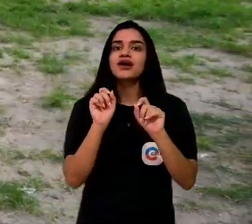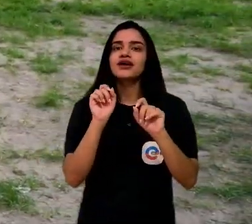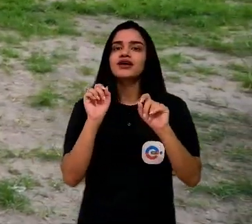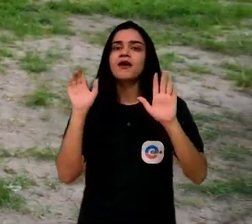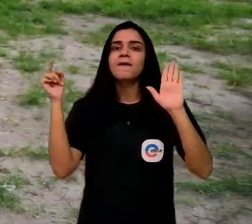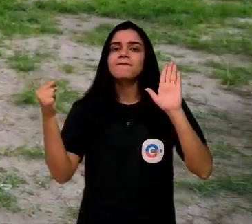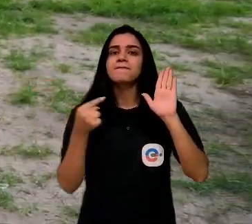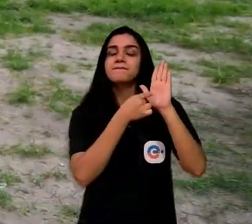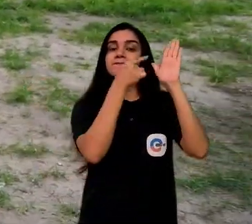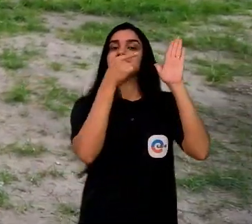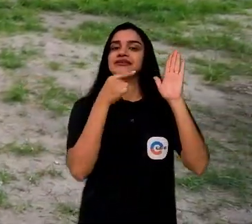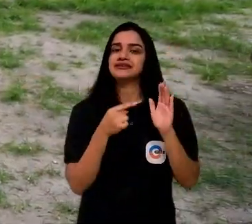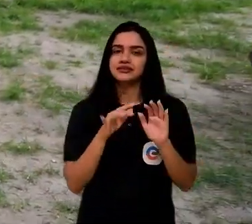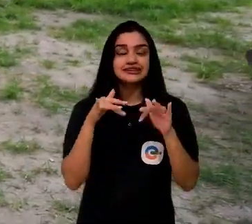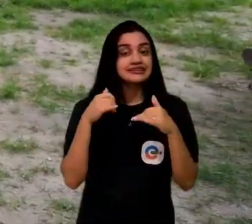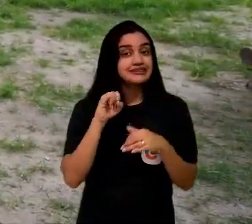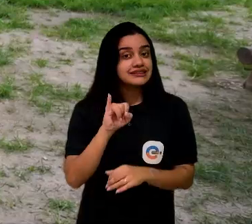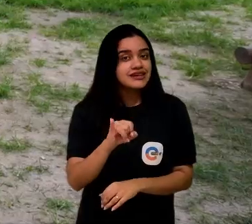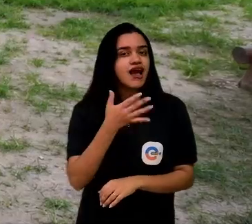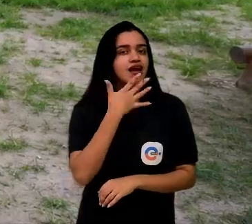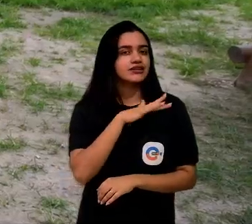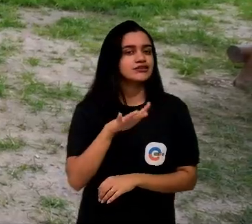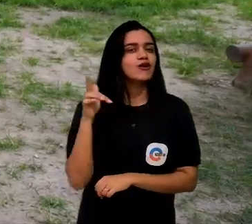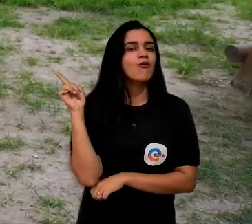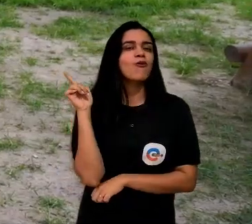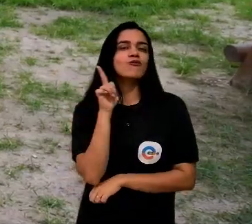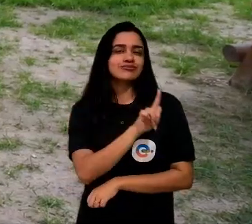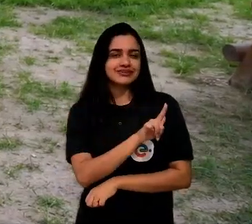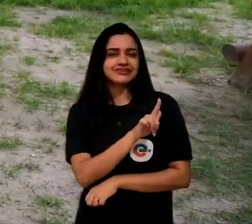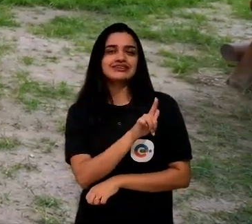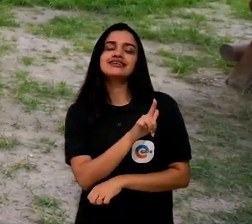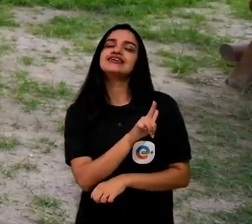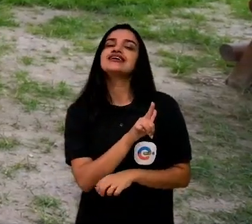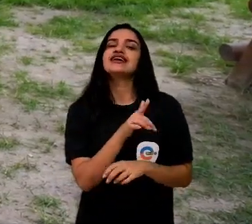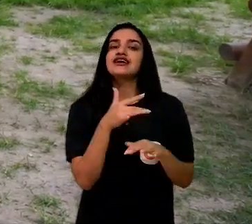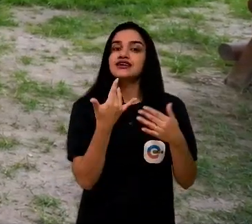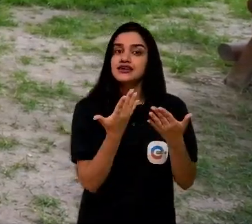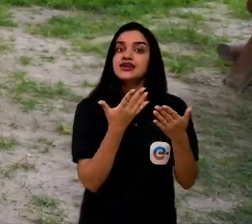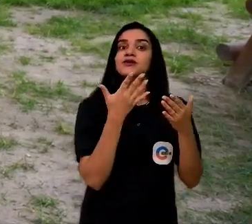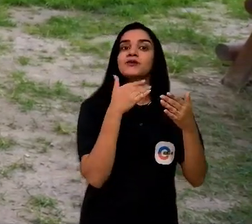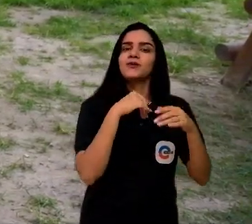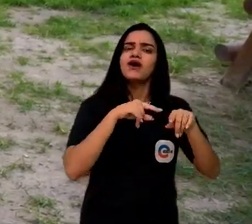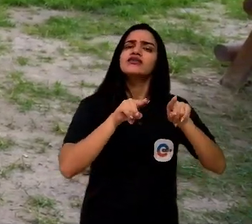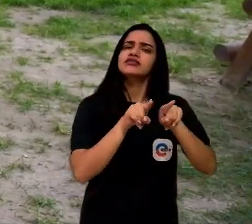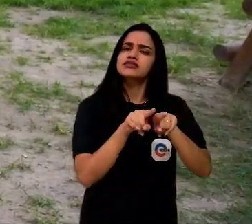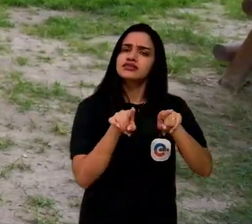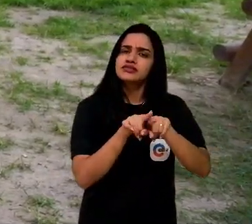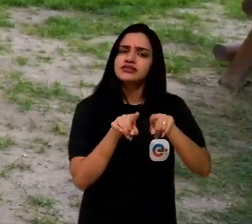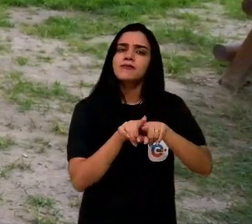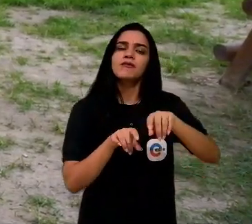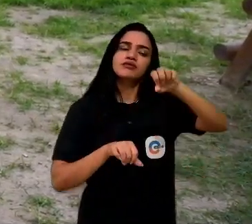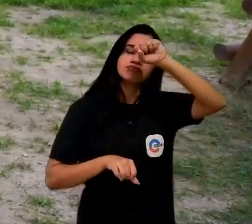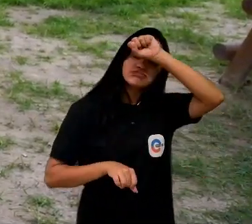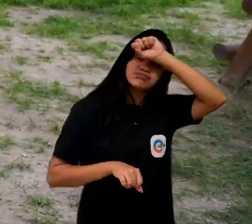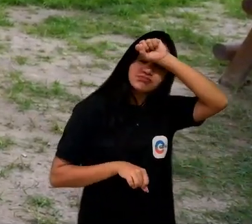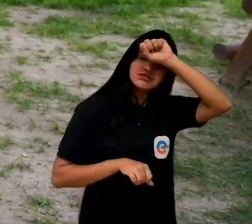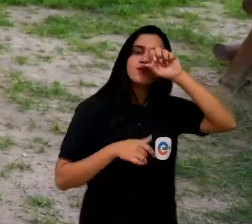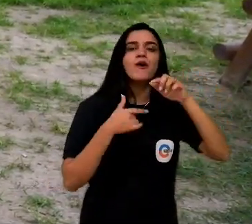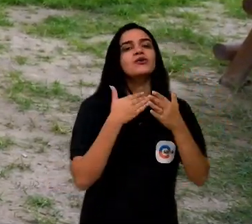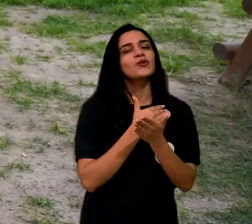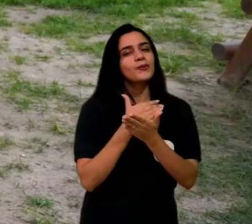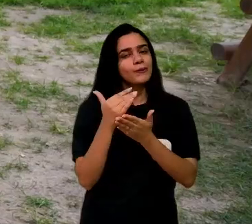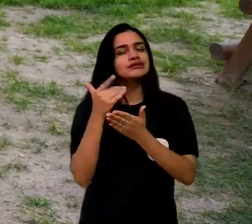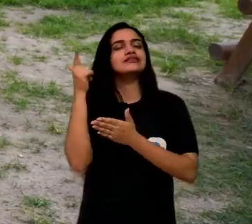última criança conseguisse salvar quem estava contando, começa a contar de novo. E